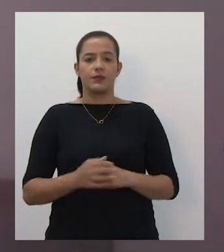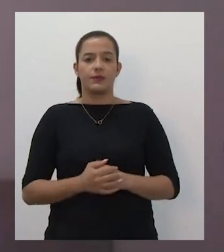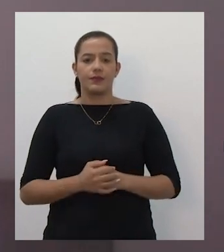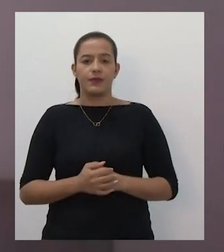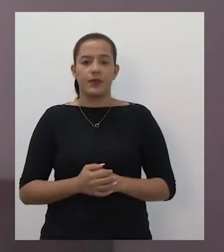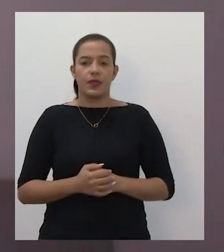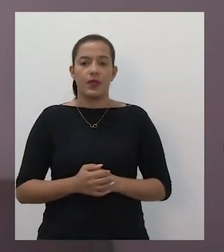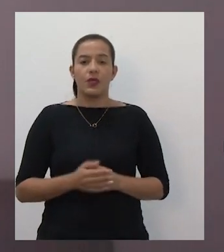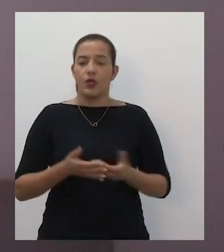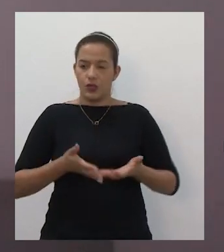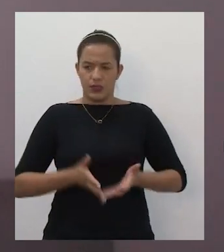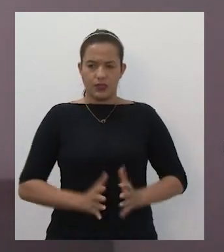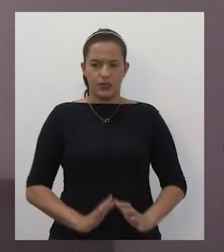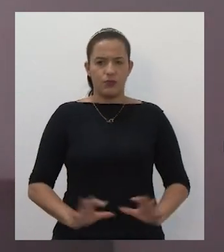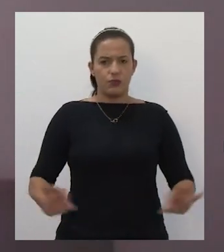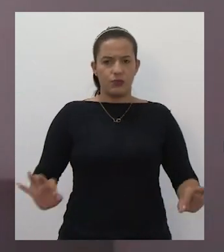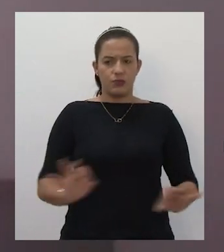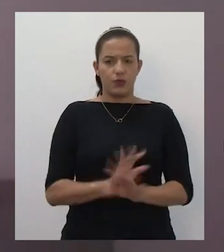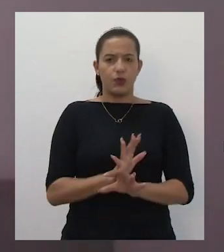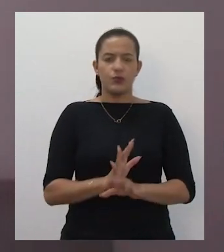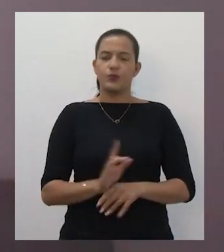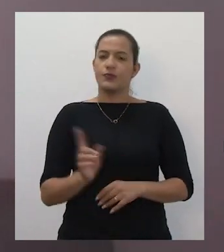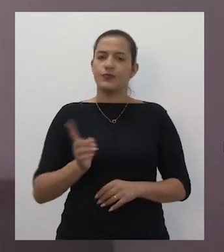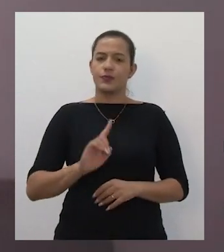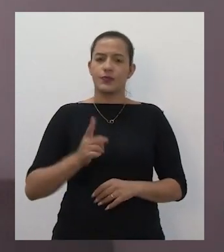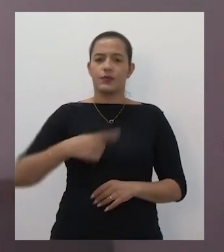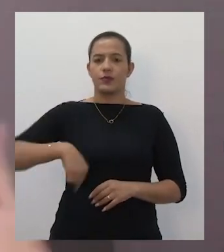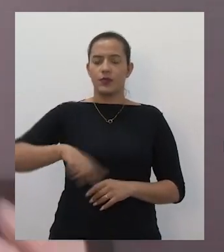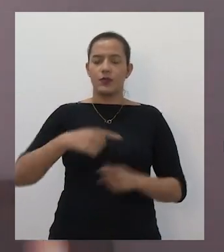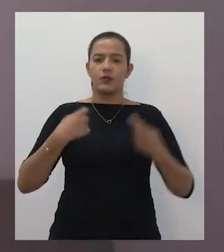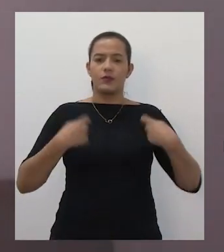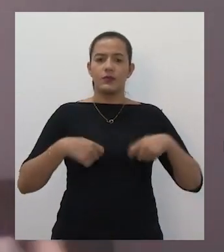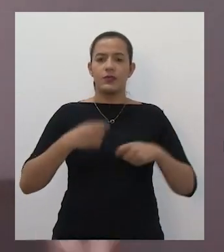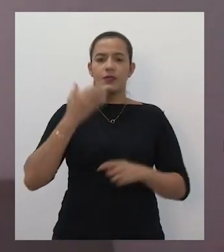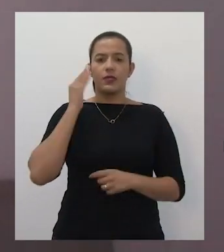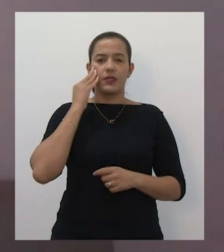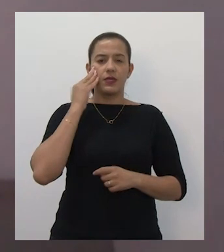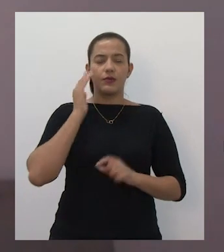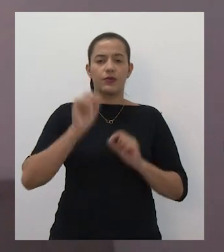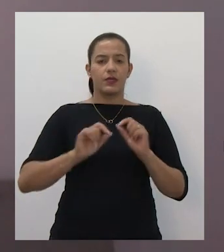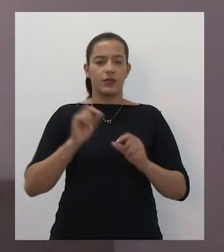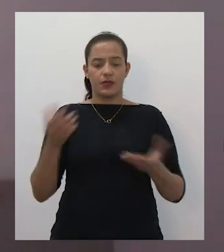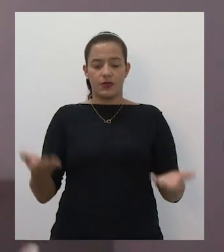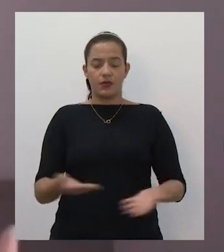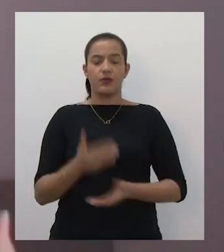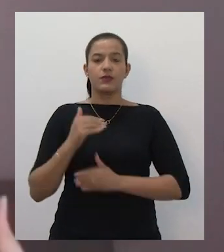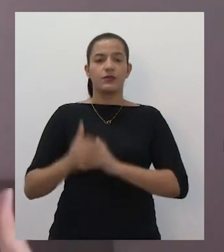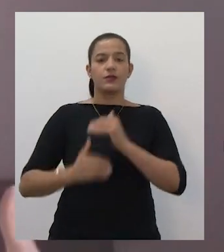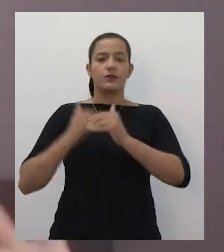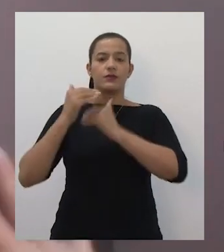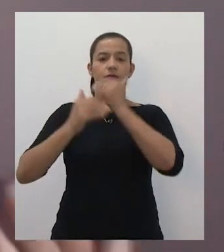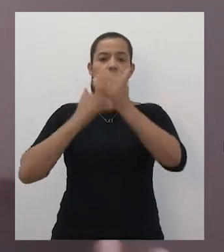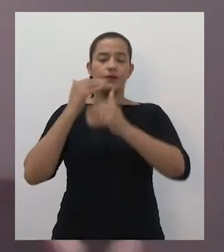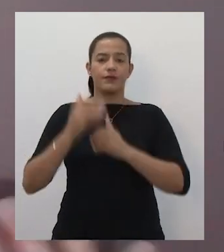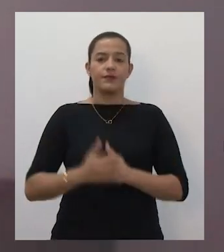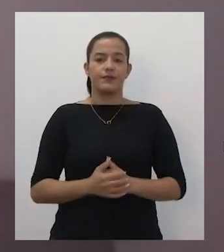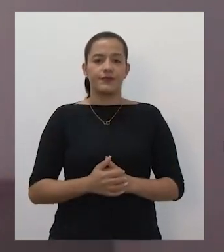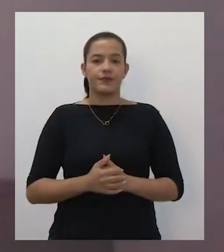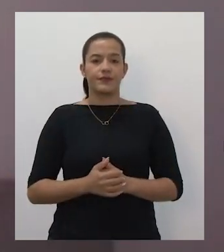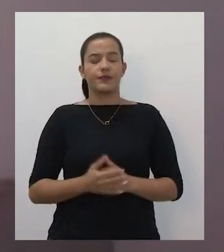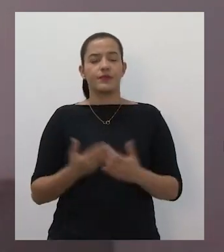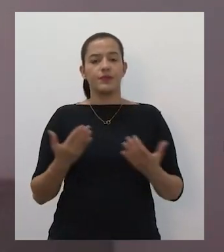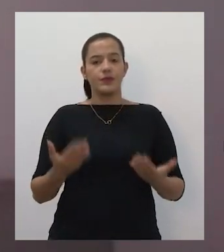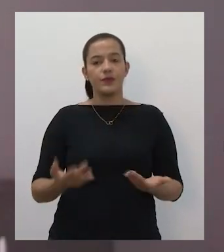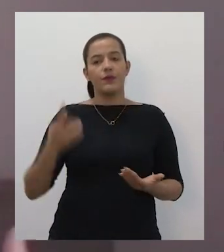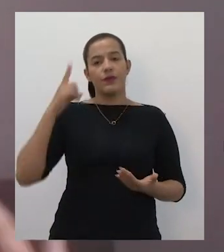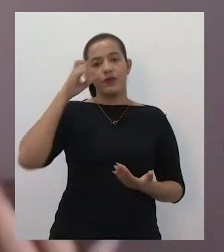Ninguém nasce com elas. Então, a gente precisa entender que a gente está num caminho de desenvolvimento. Foi difícil a gente